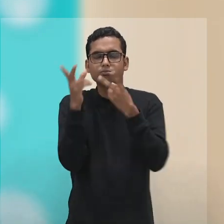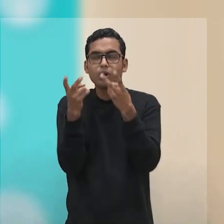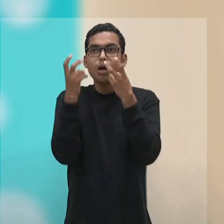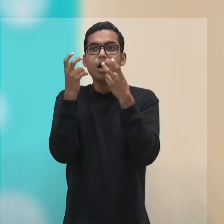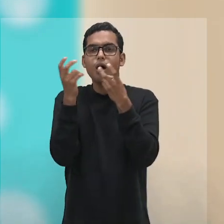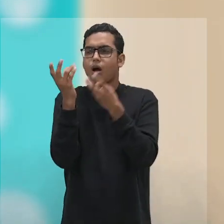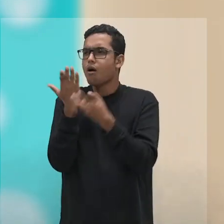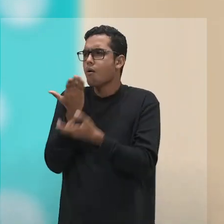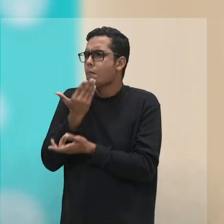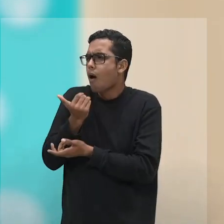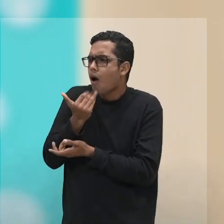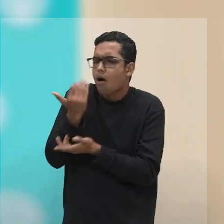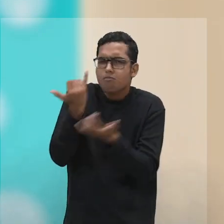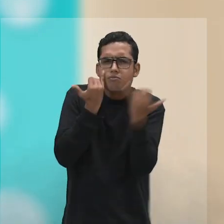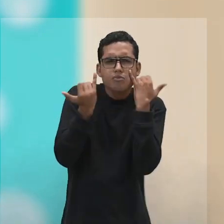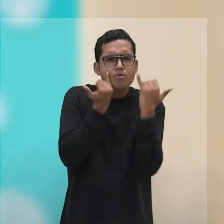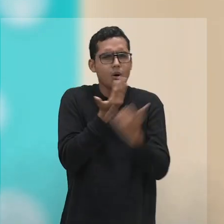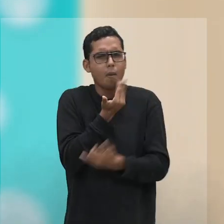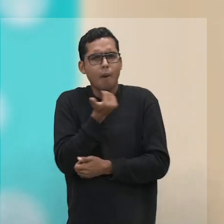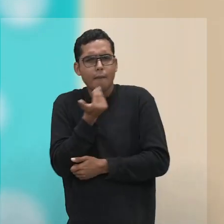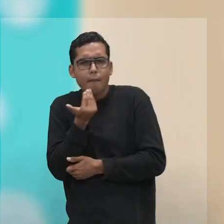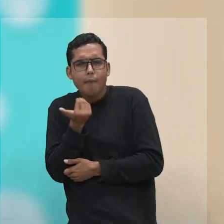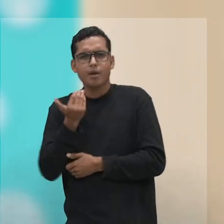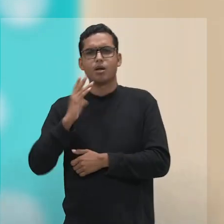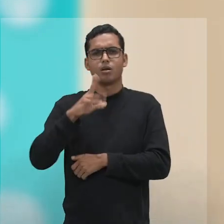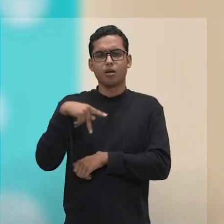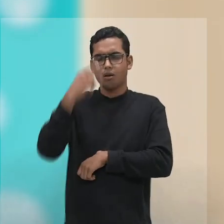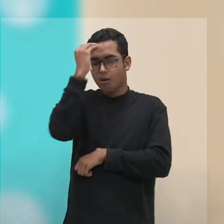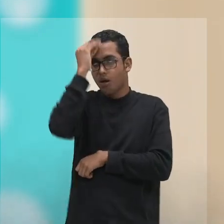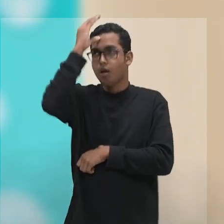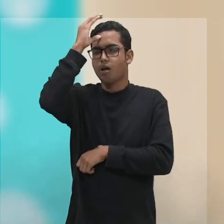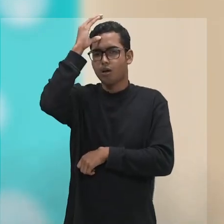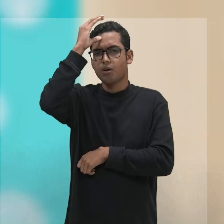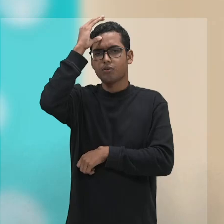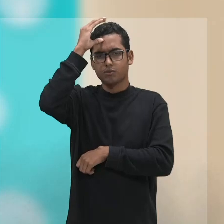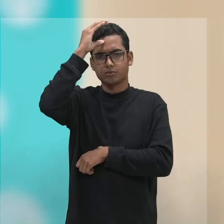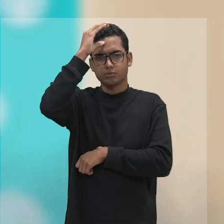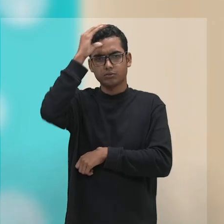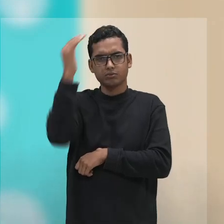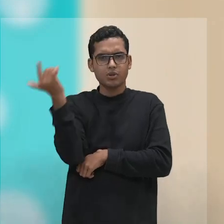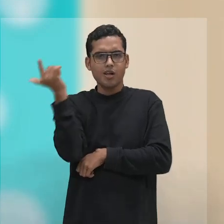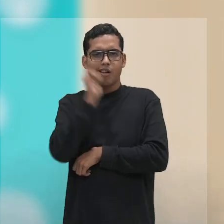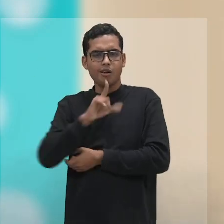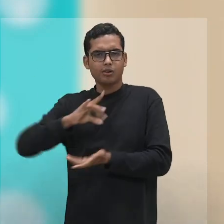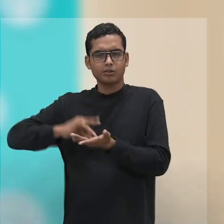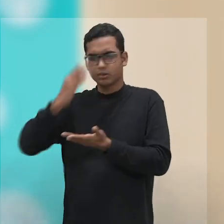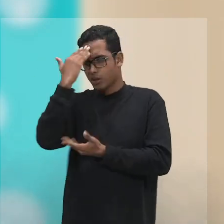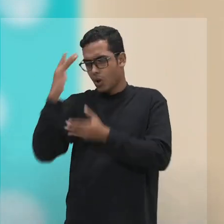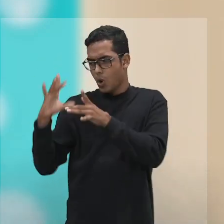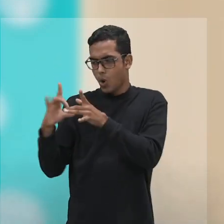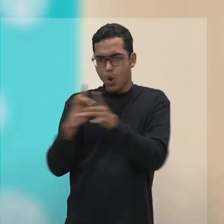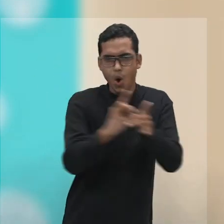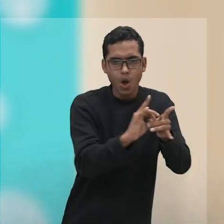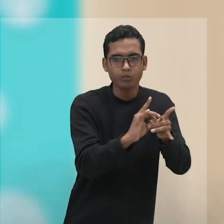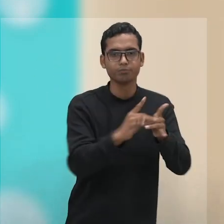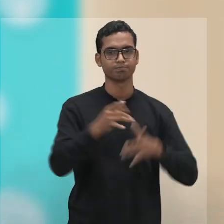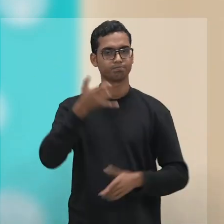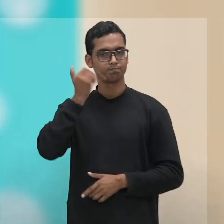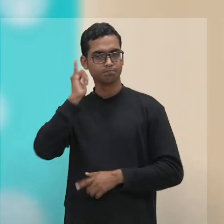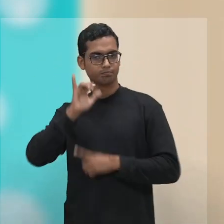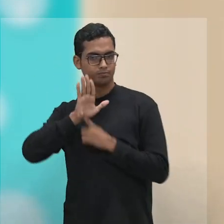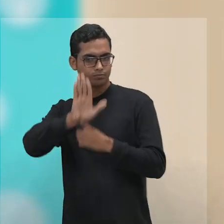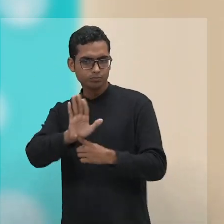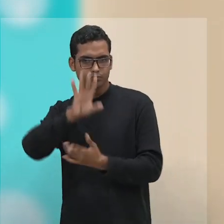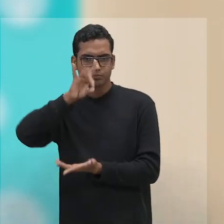o olhar de outro que está sendo envolvido nesse contexto dessa narrativa que nós vamos